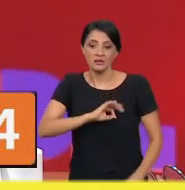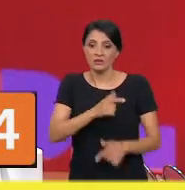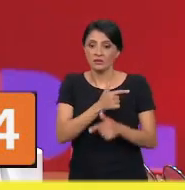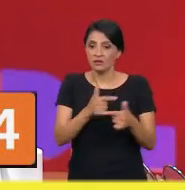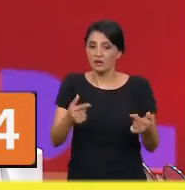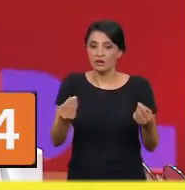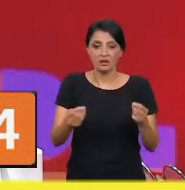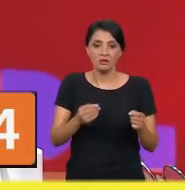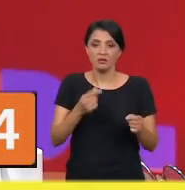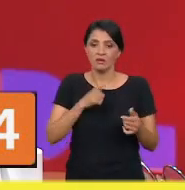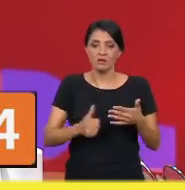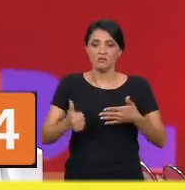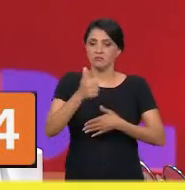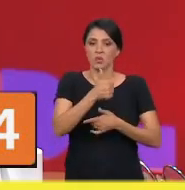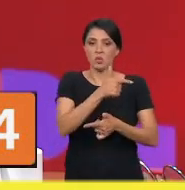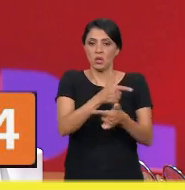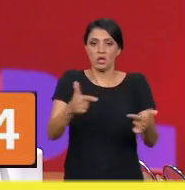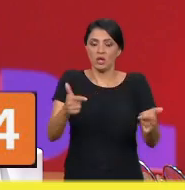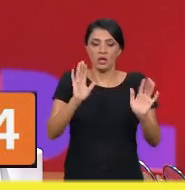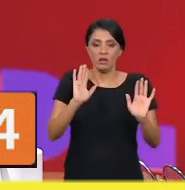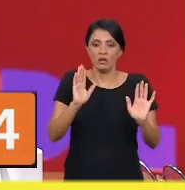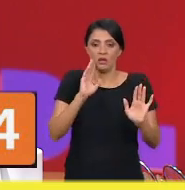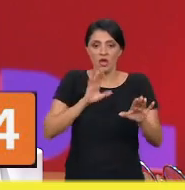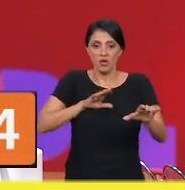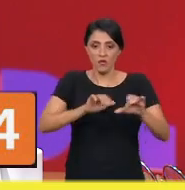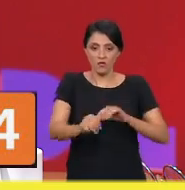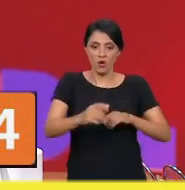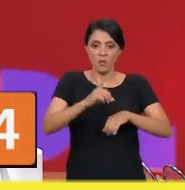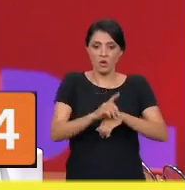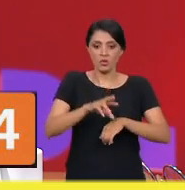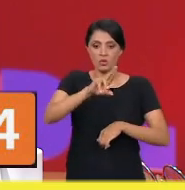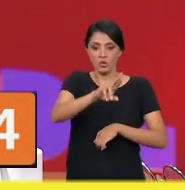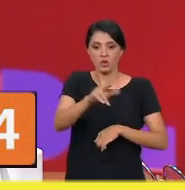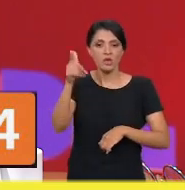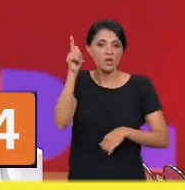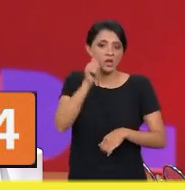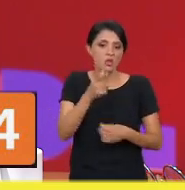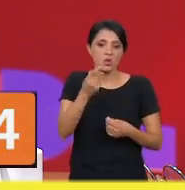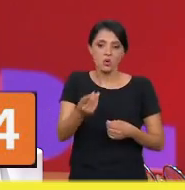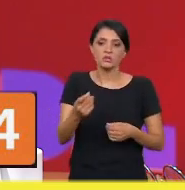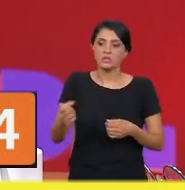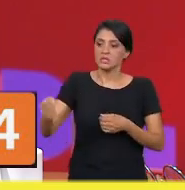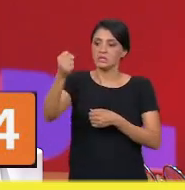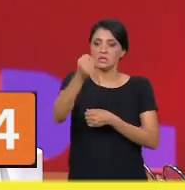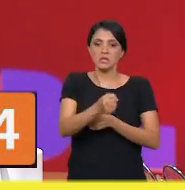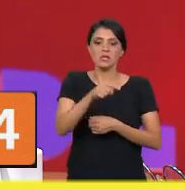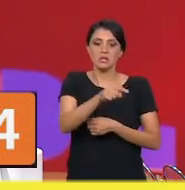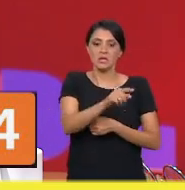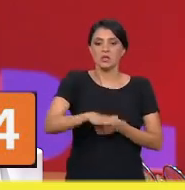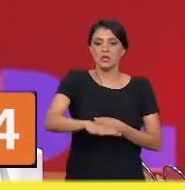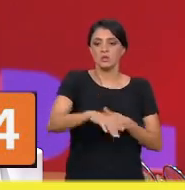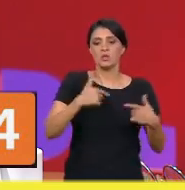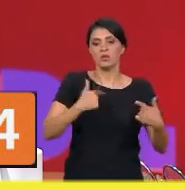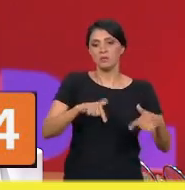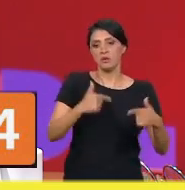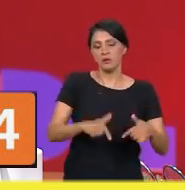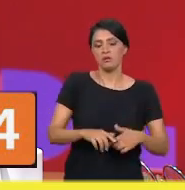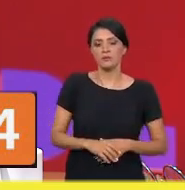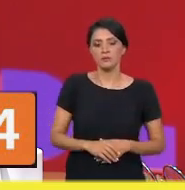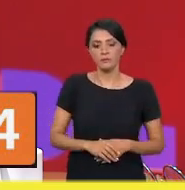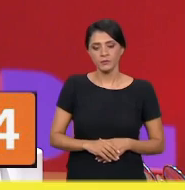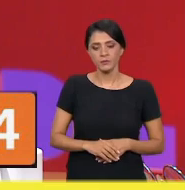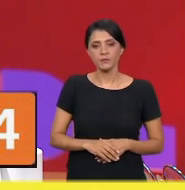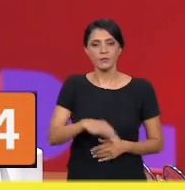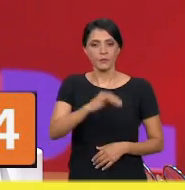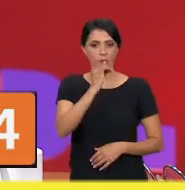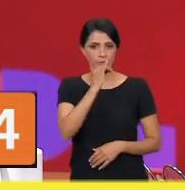nem tem posição. A gente forma os doutores, mas não consegue reinserir esses doutores no mercado de trabalho. Então,